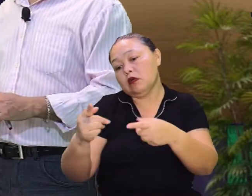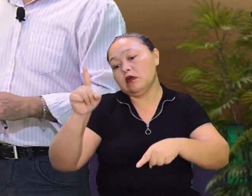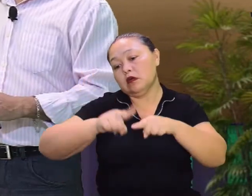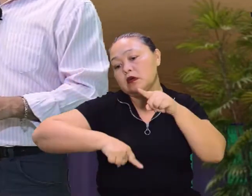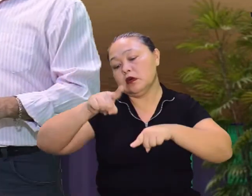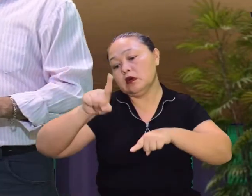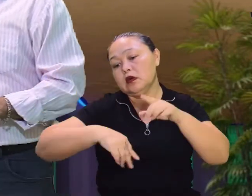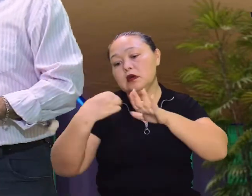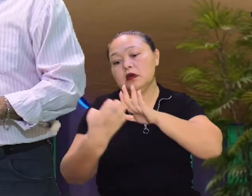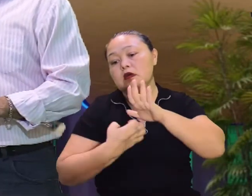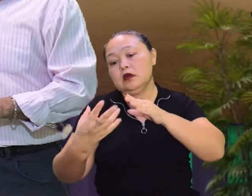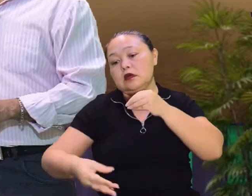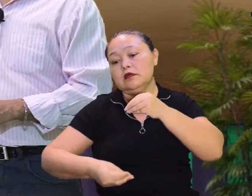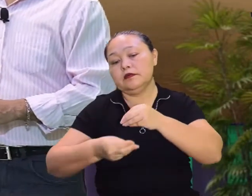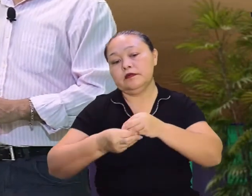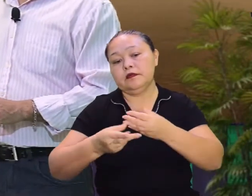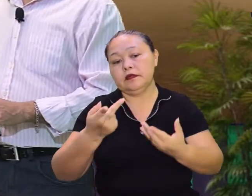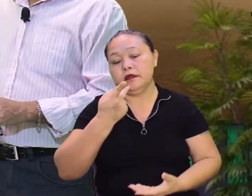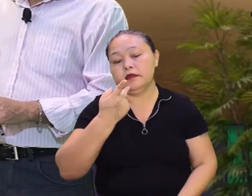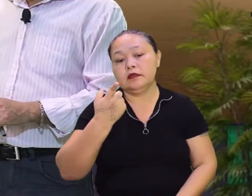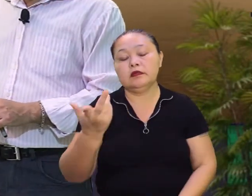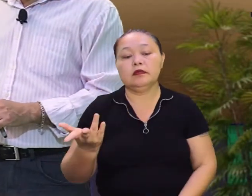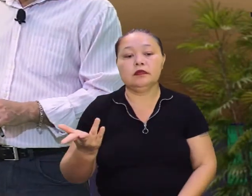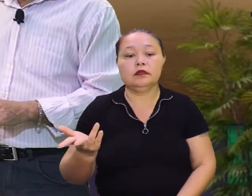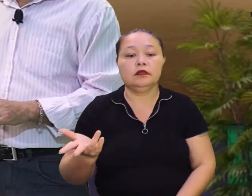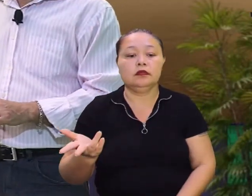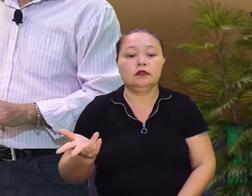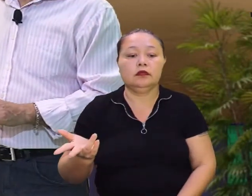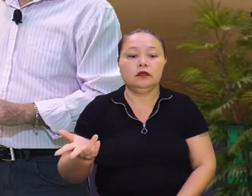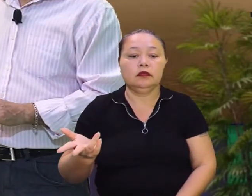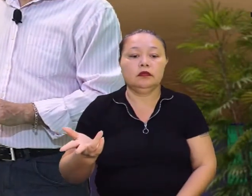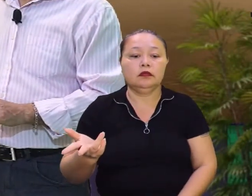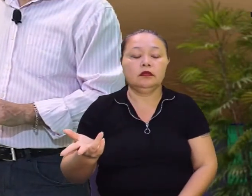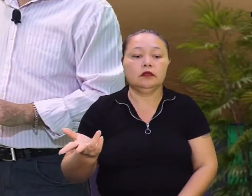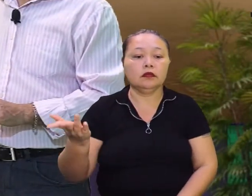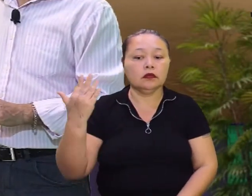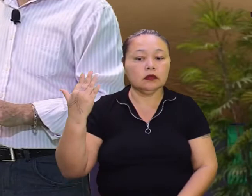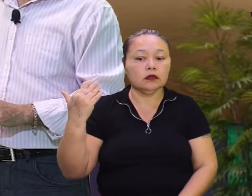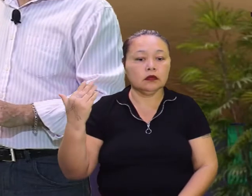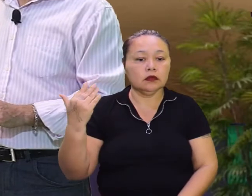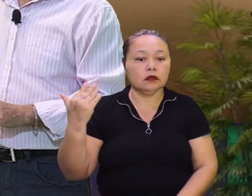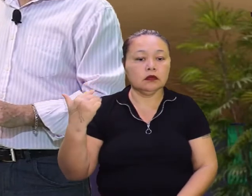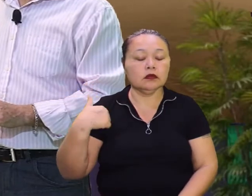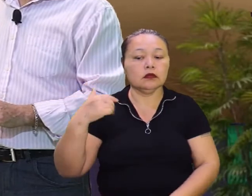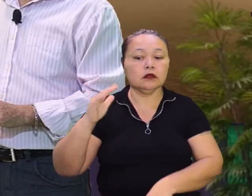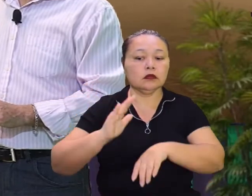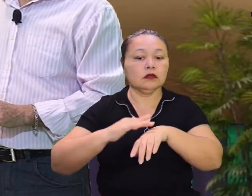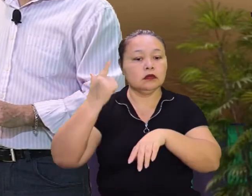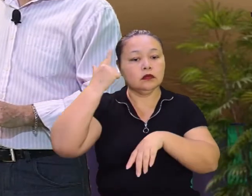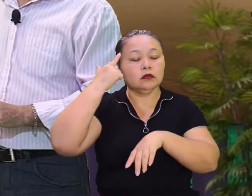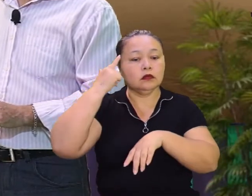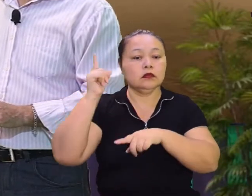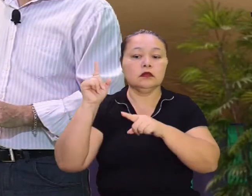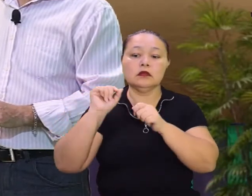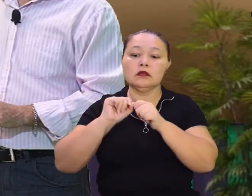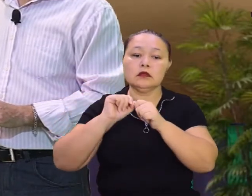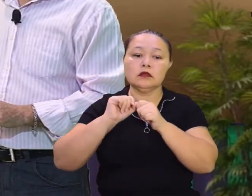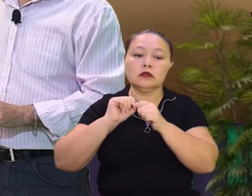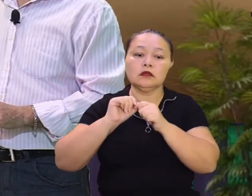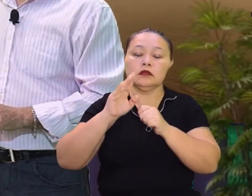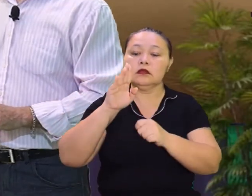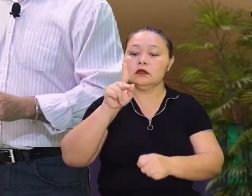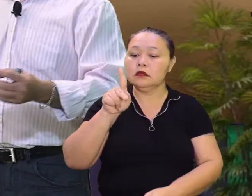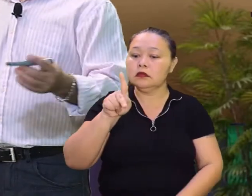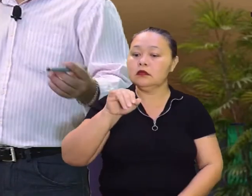gente consegue, agora falando uma situação do tipo, voltar um pouquinho lá e pensar naquele gráfico. Por que que o